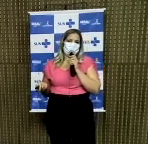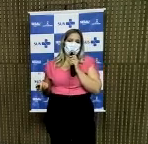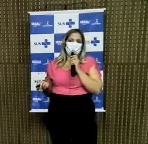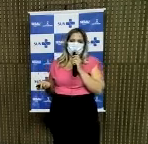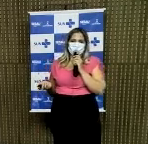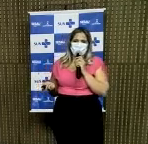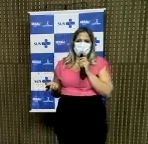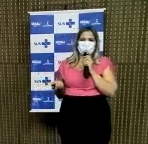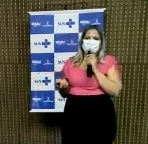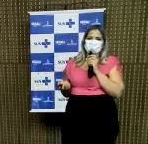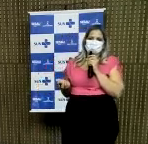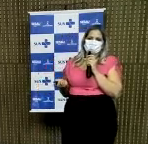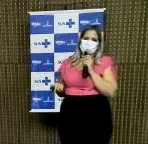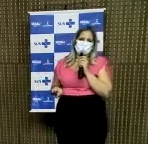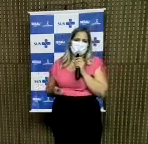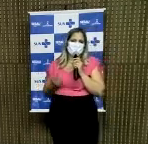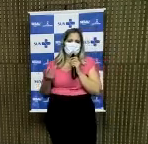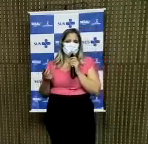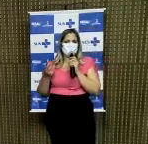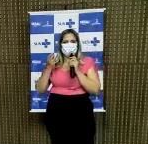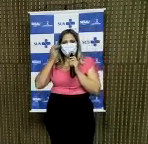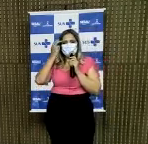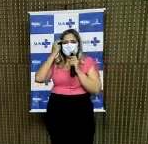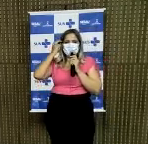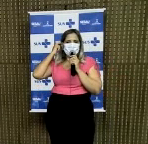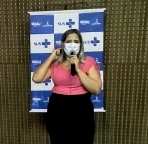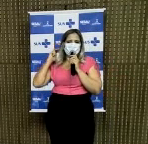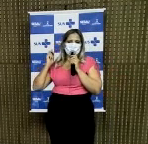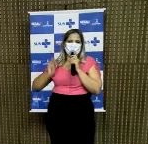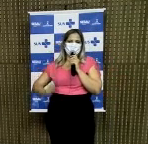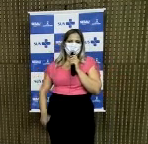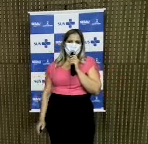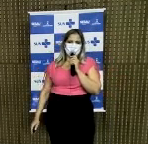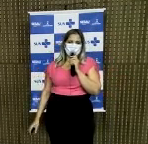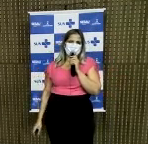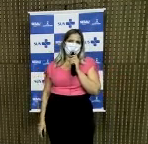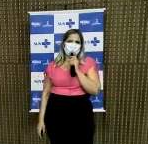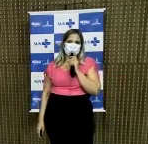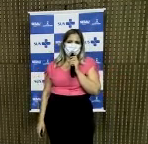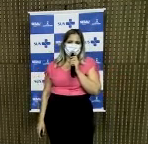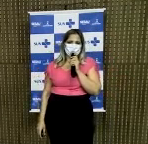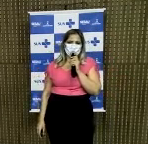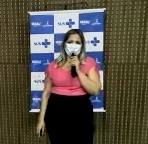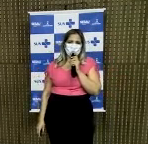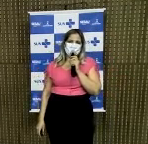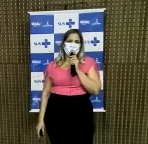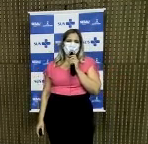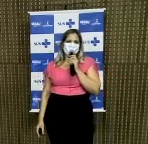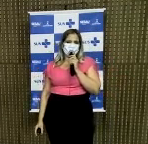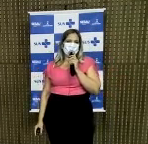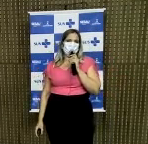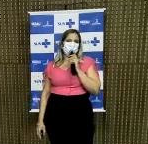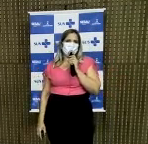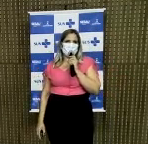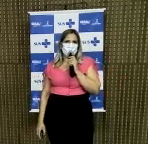a mesma coisa, capacitação da equipe, relação de teste rápido, realização de SWAB, que ainda está sendo realizado,